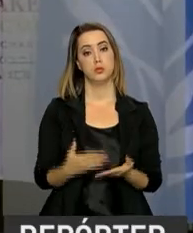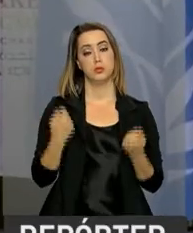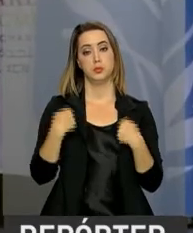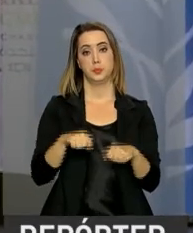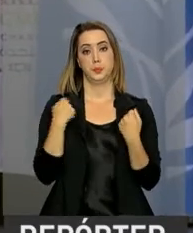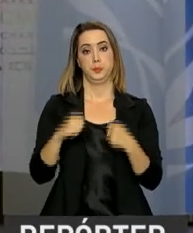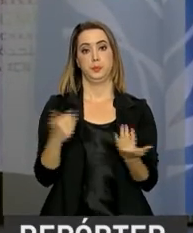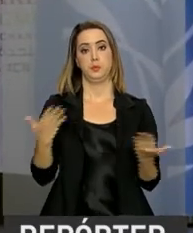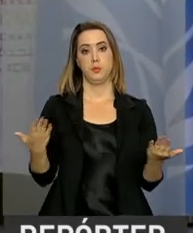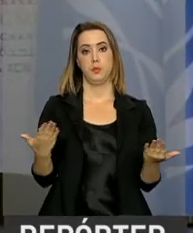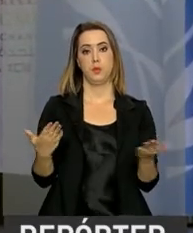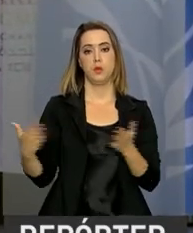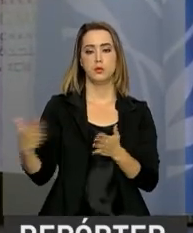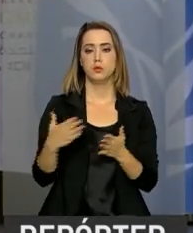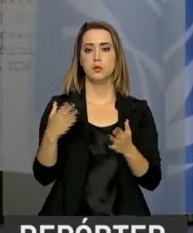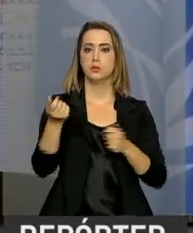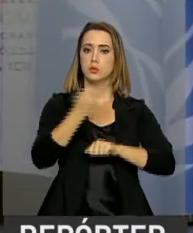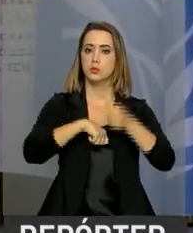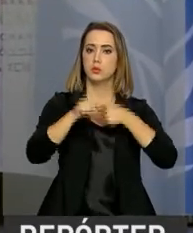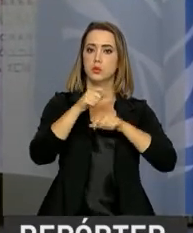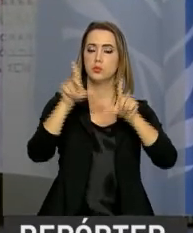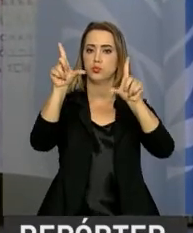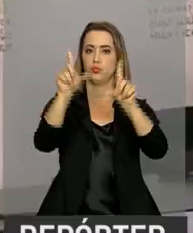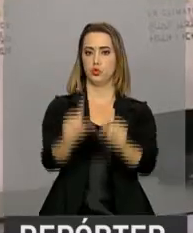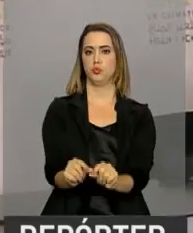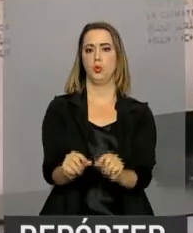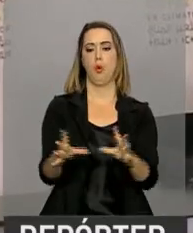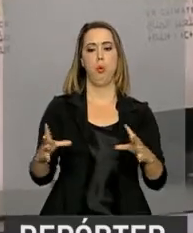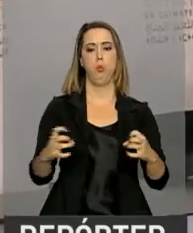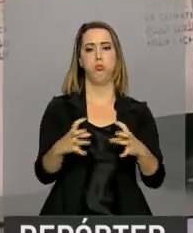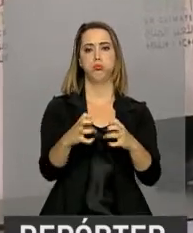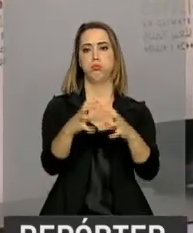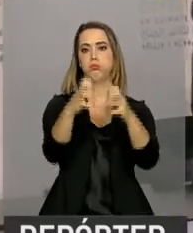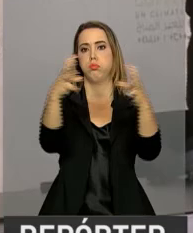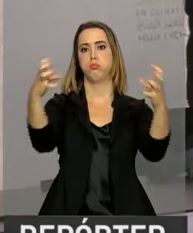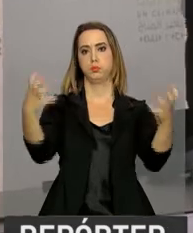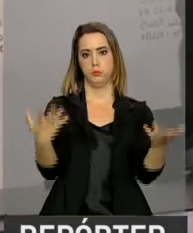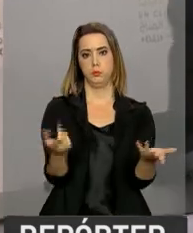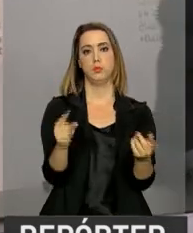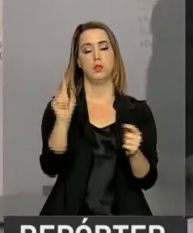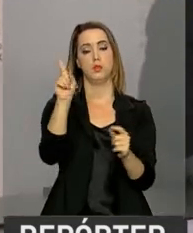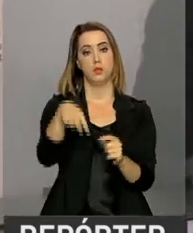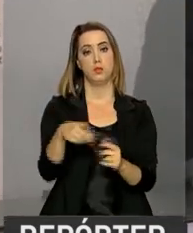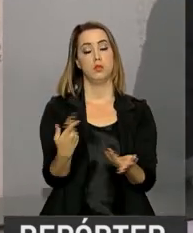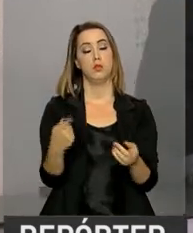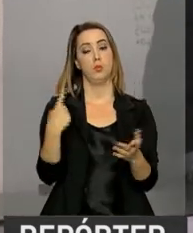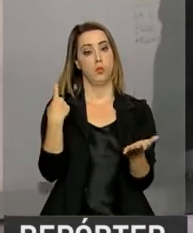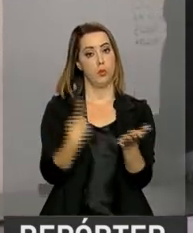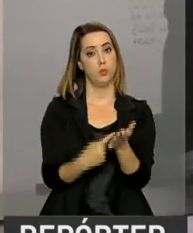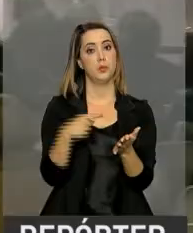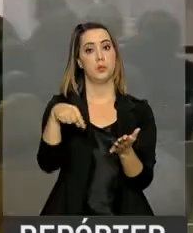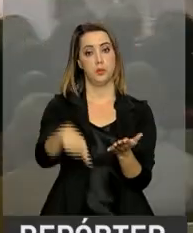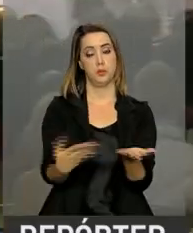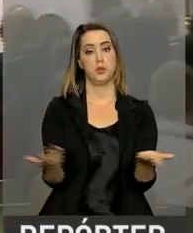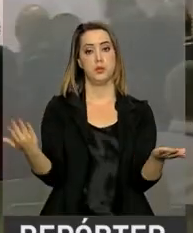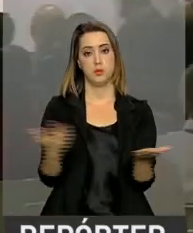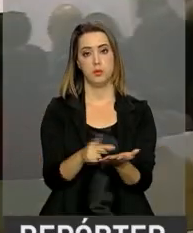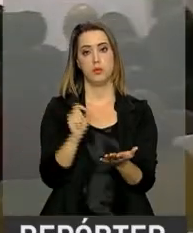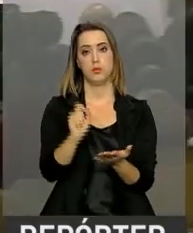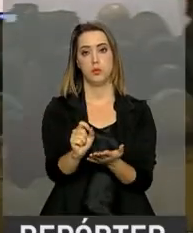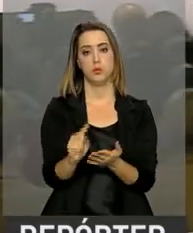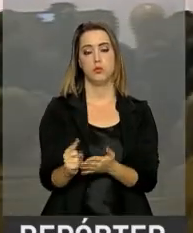transitar para uma economia de baixo carbono. Marrakech significa a consolidação desse acordo. Pela primeira vez tivemos